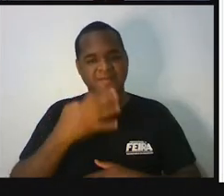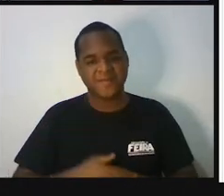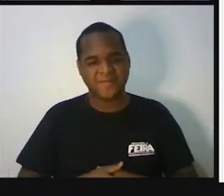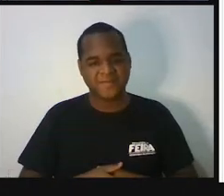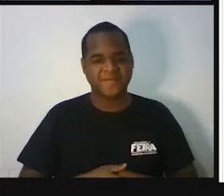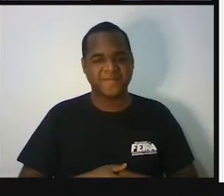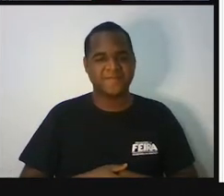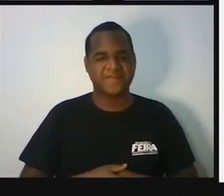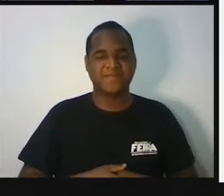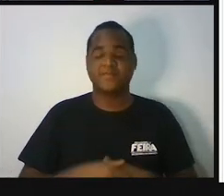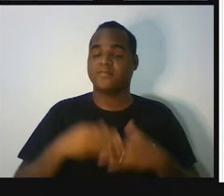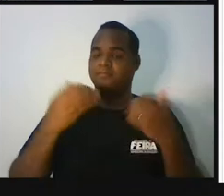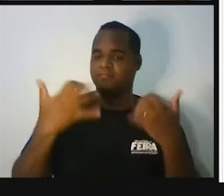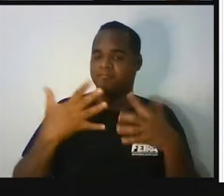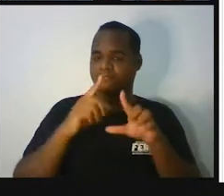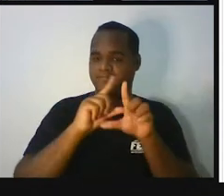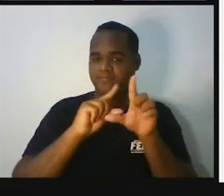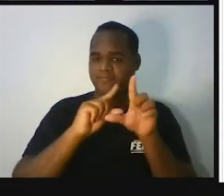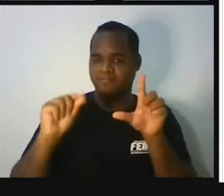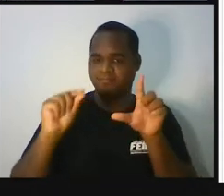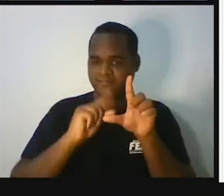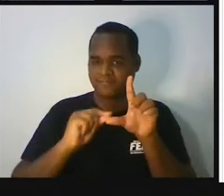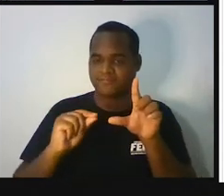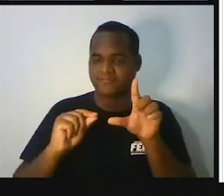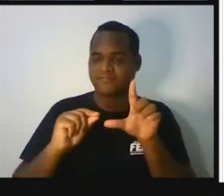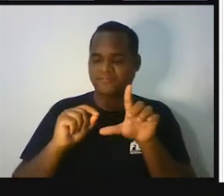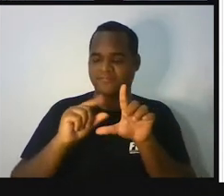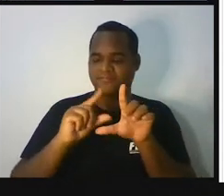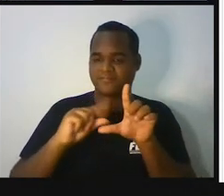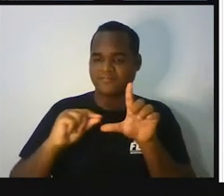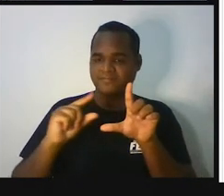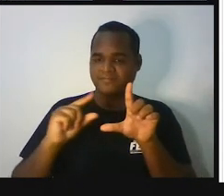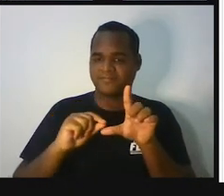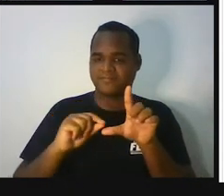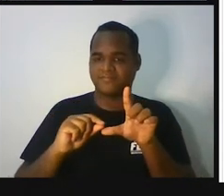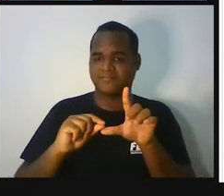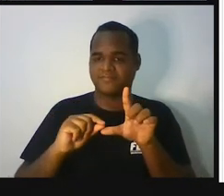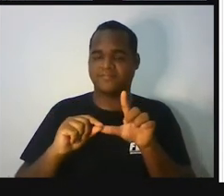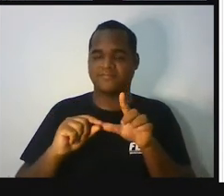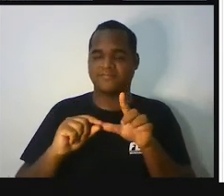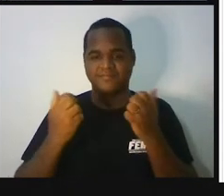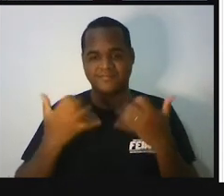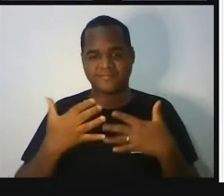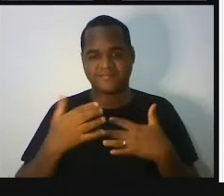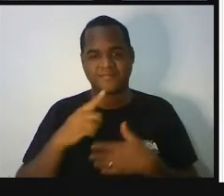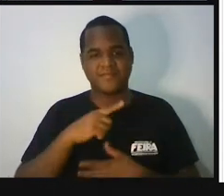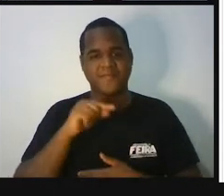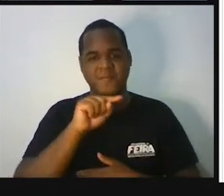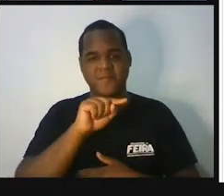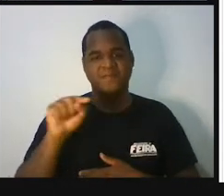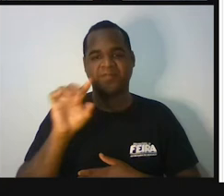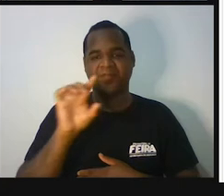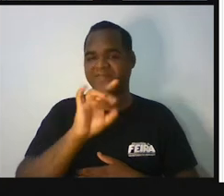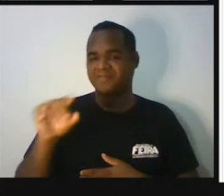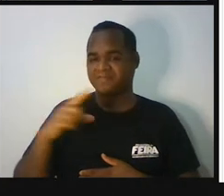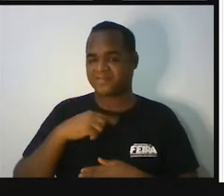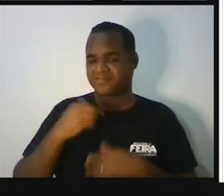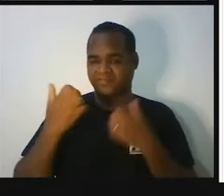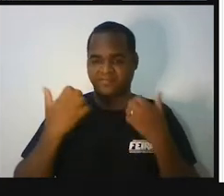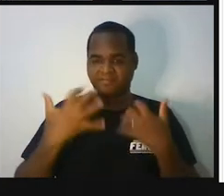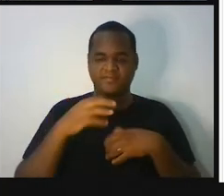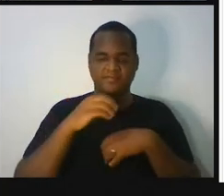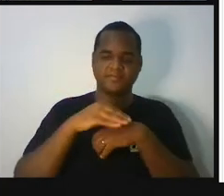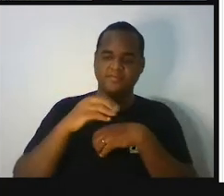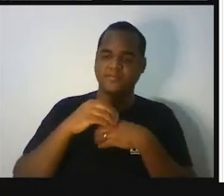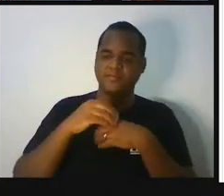vou deixar o link dessa fonte que eu trouxe aqui para você e ele vai trazer ali, ó, como é que